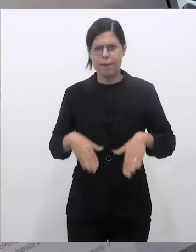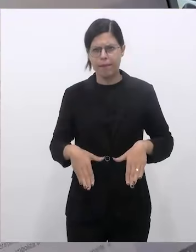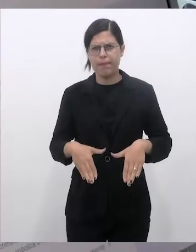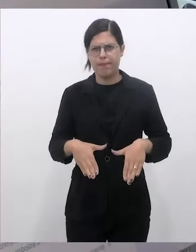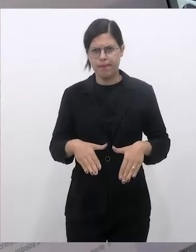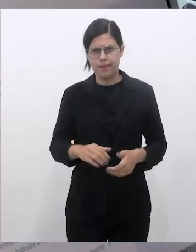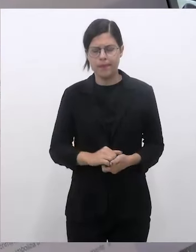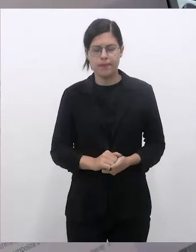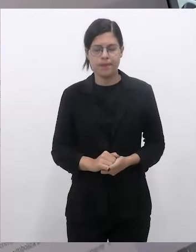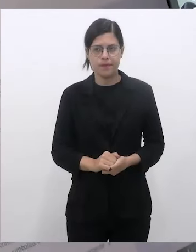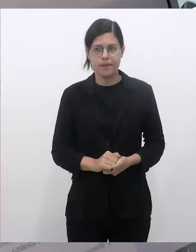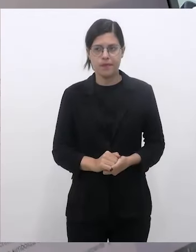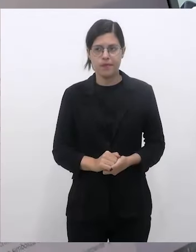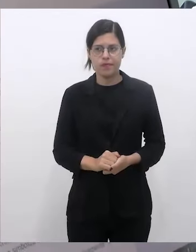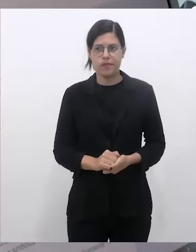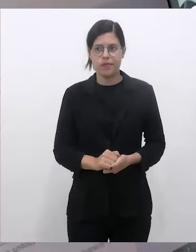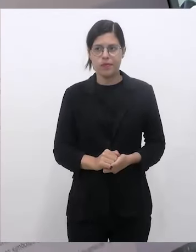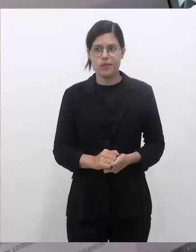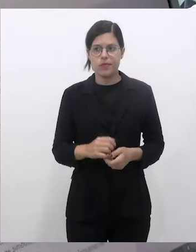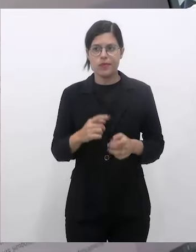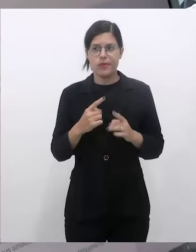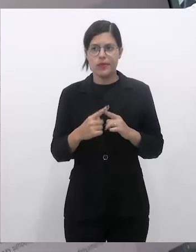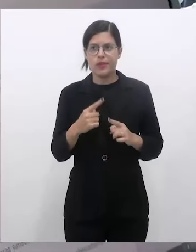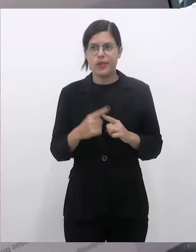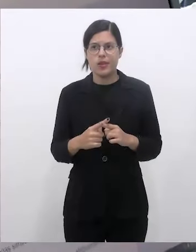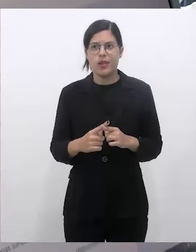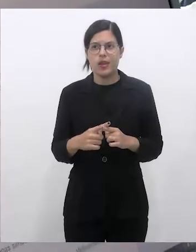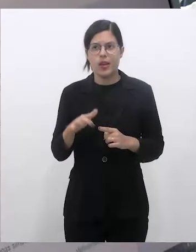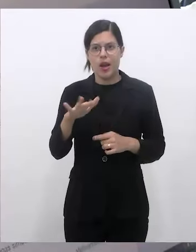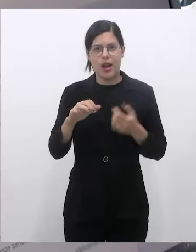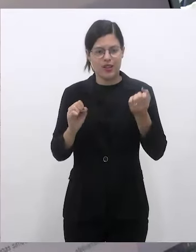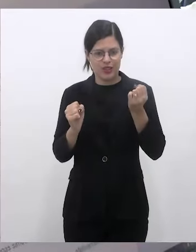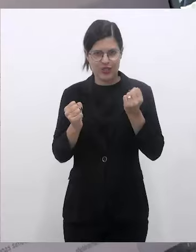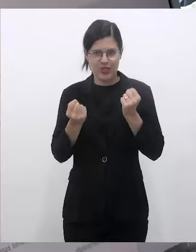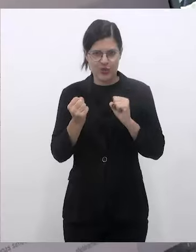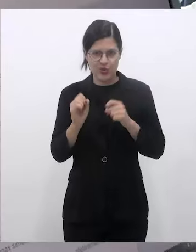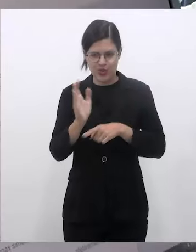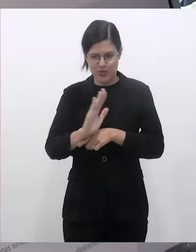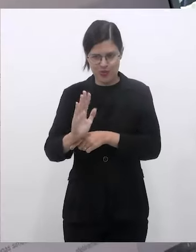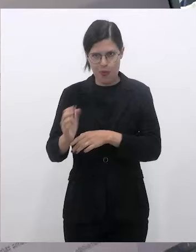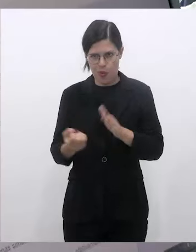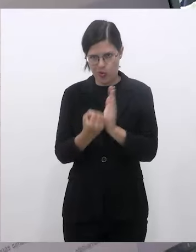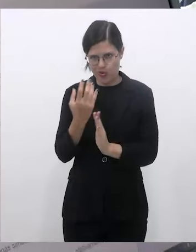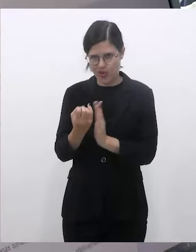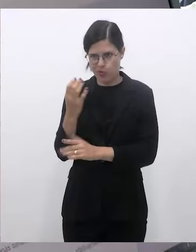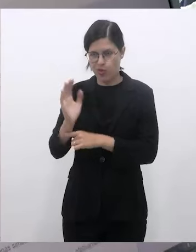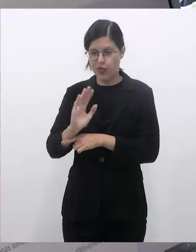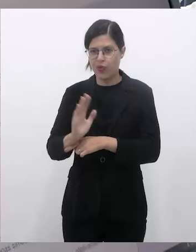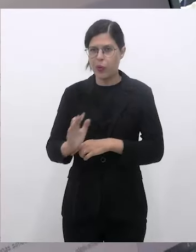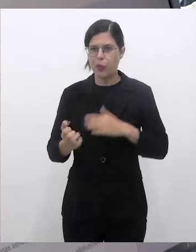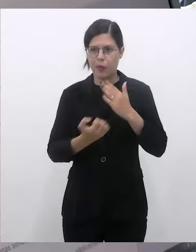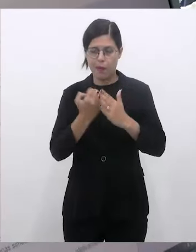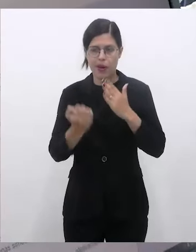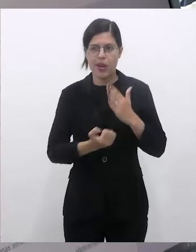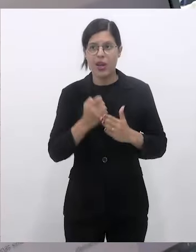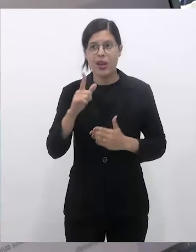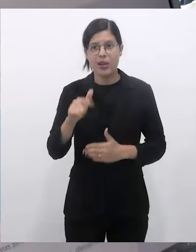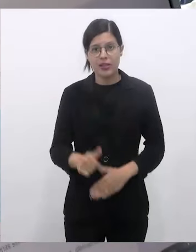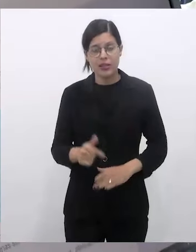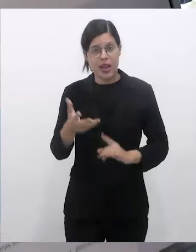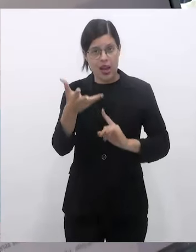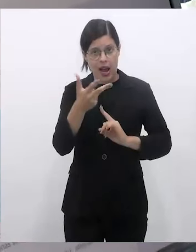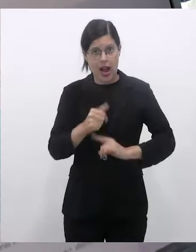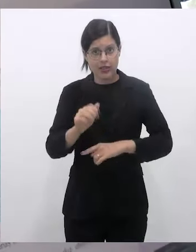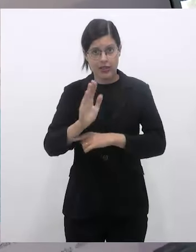está prejudicando, porque a indústria cinematográfica, ela é arte,